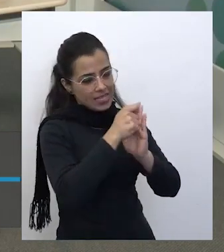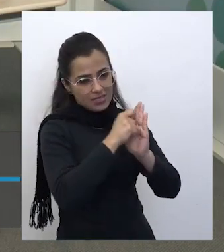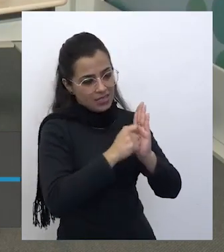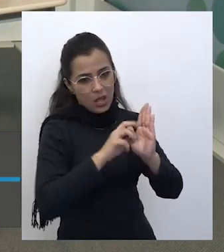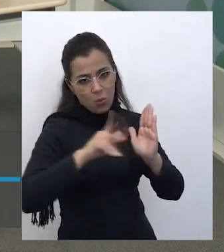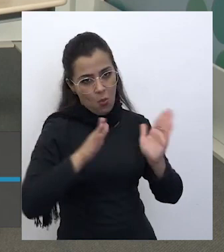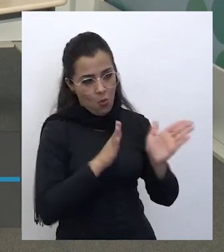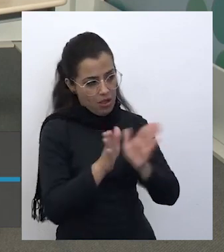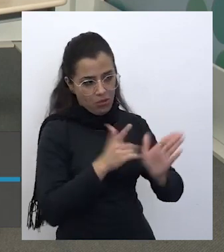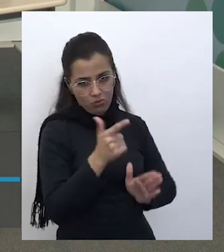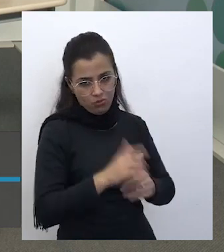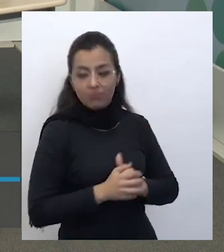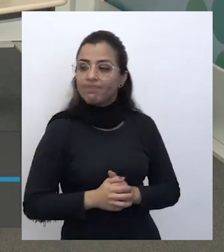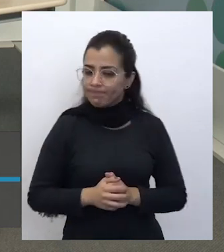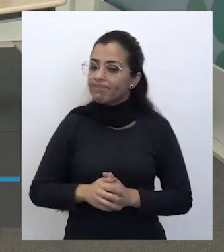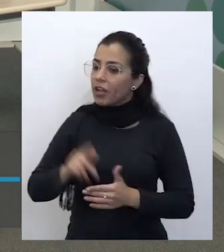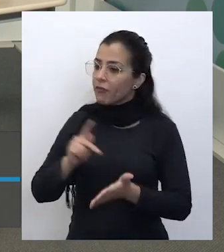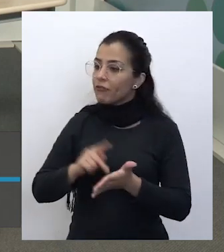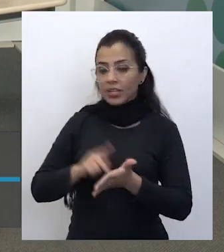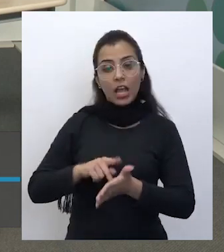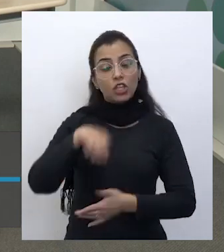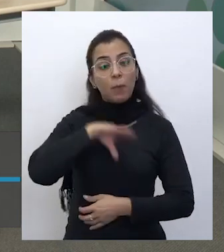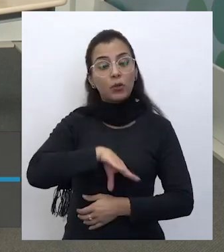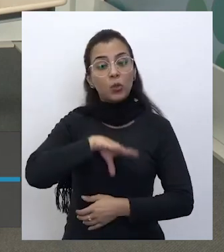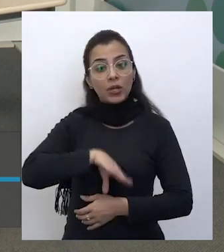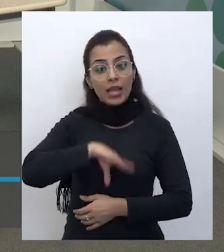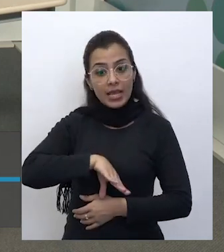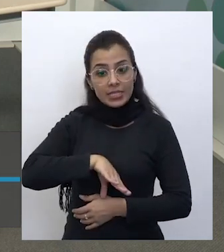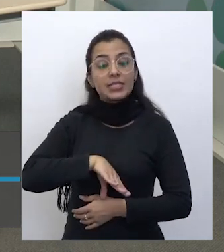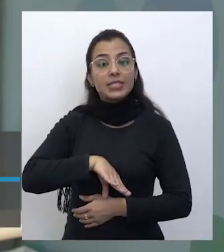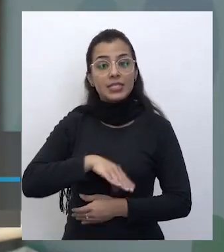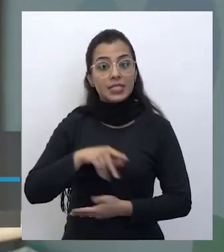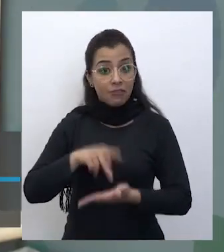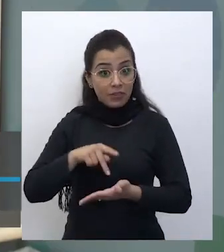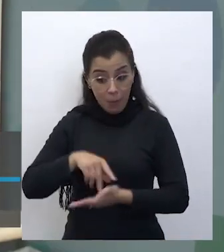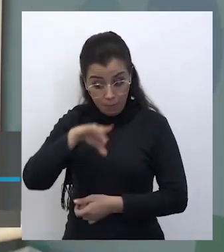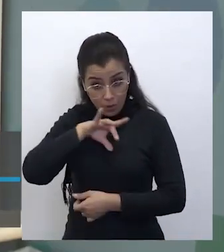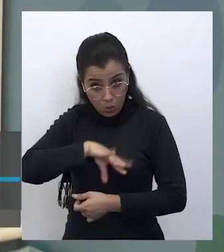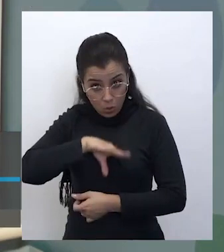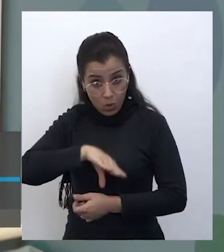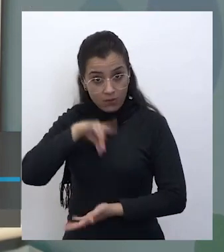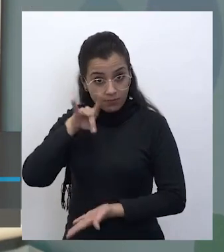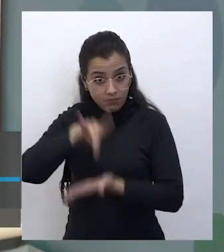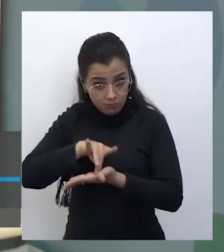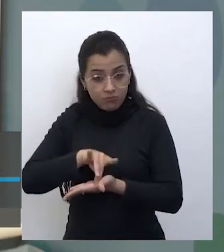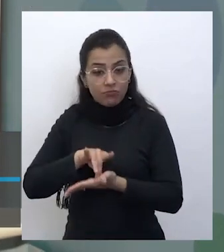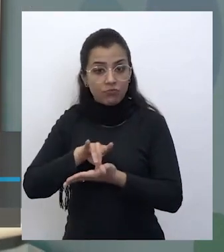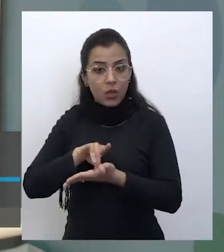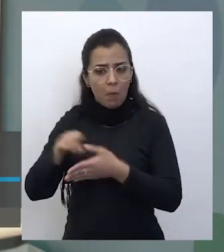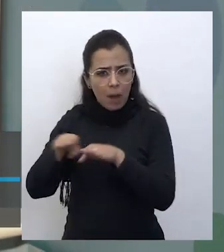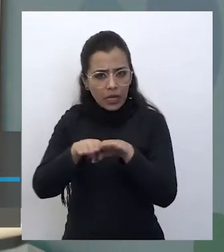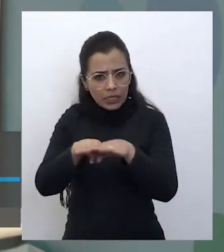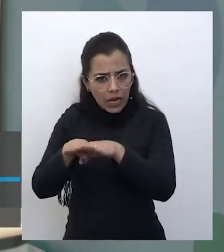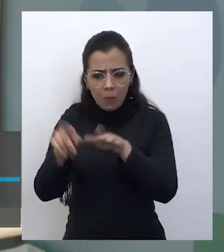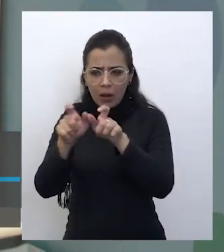chegou bem depois, né? Quando a gente fala de escrita em língua portuguesa, a gente começa a falar língua portuguesa, português de padrão, gramática,